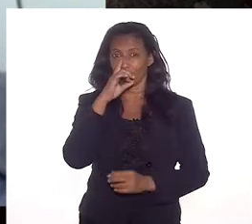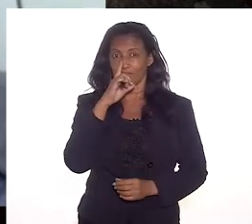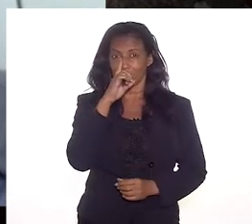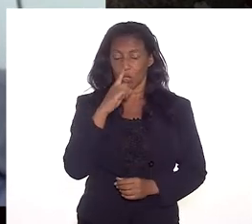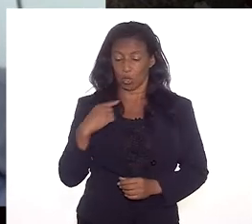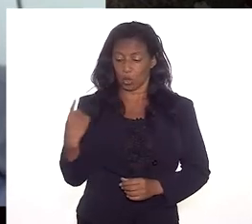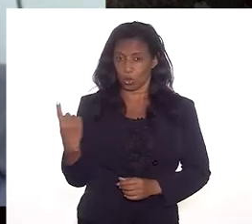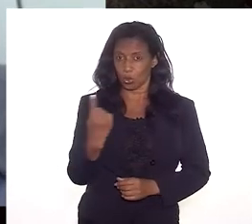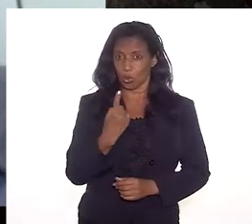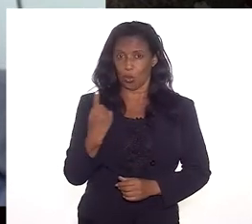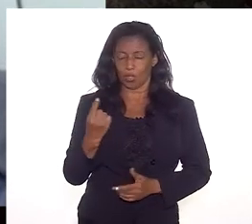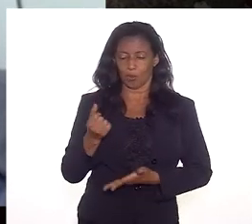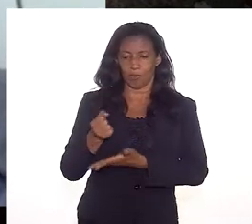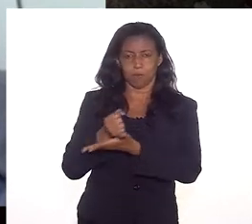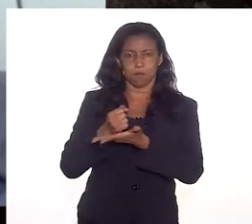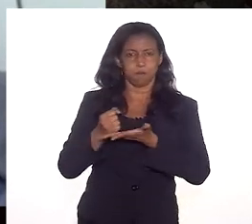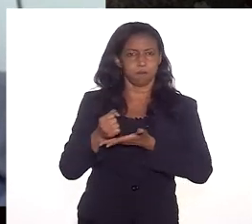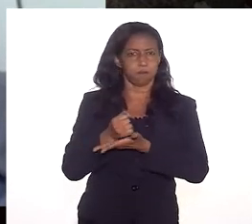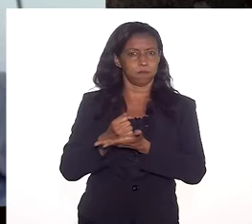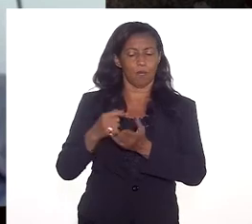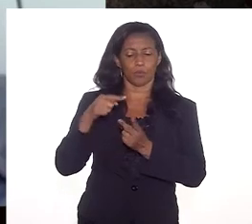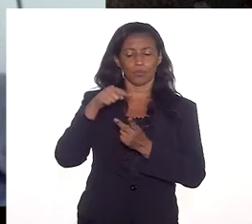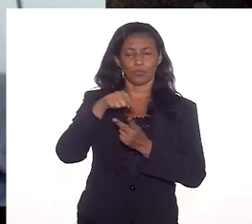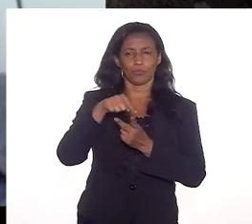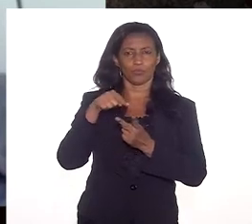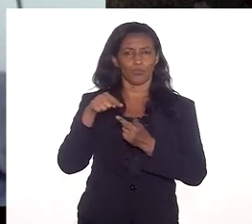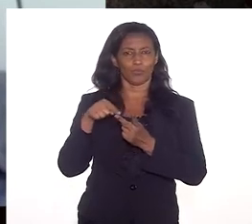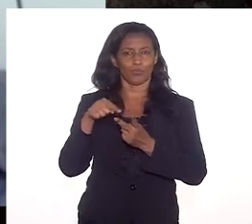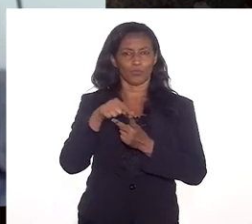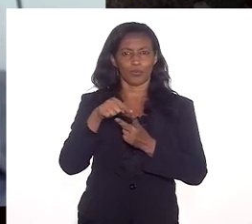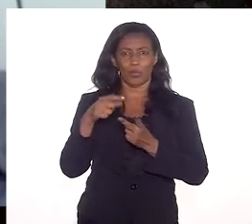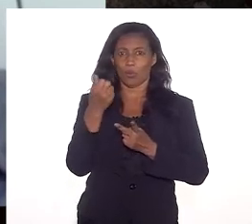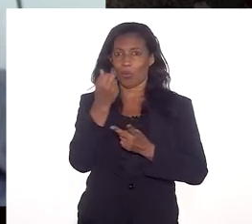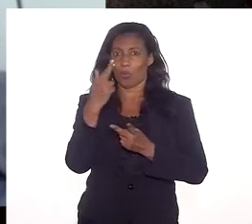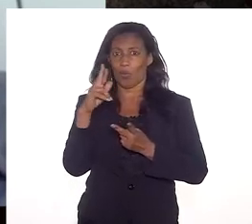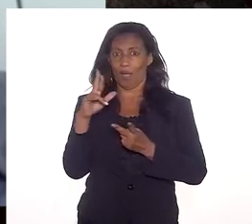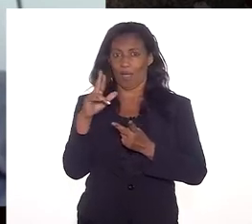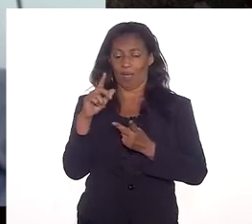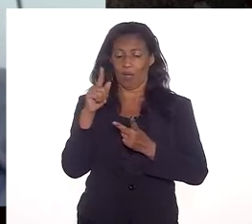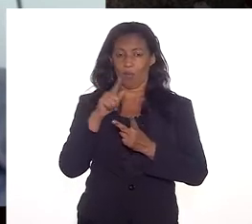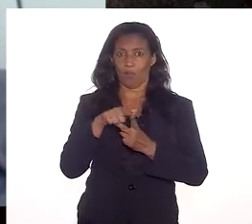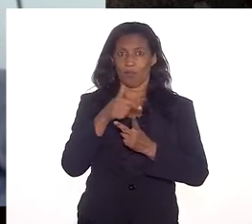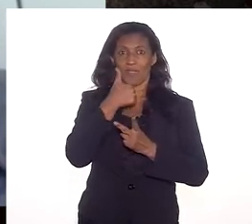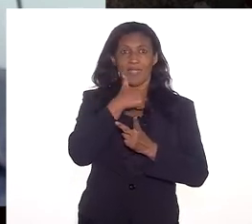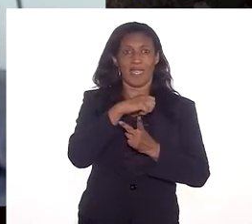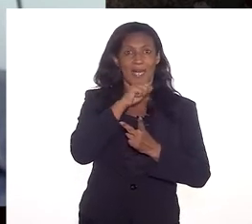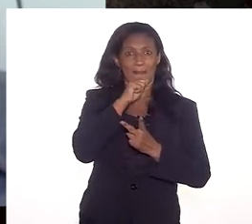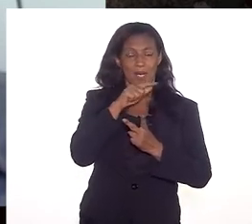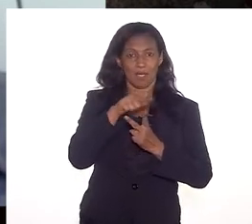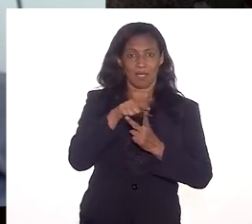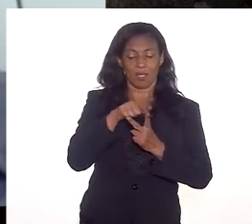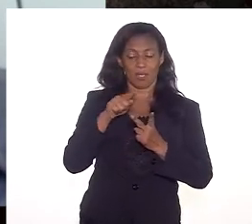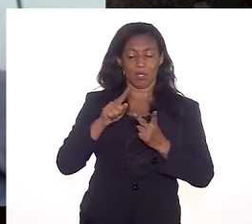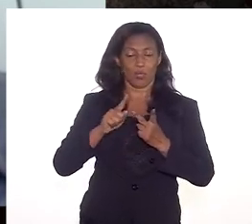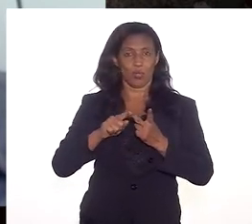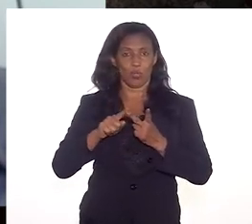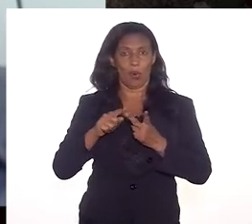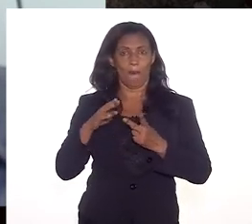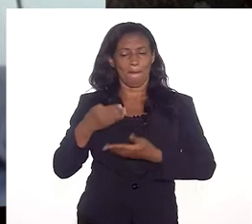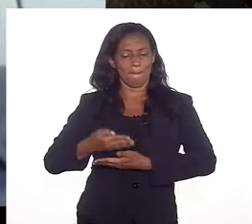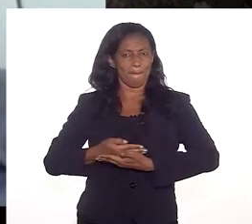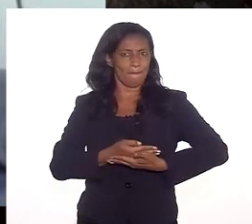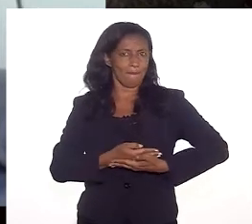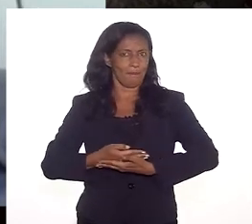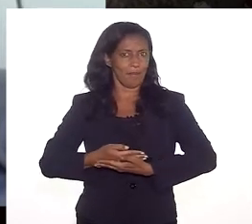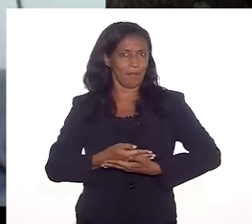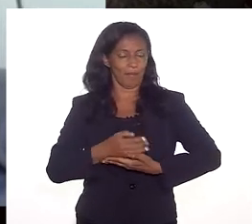temos basicamente dois indivíduos que precisam da oxigenação. Um é a mãe e o outro é o bebê.